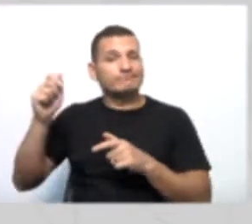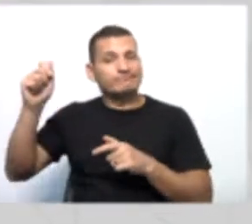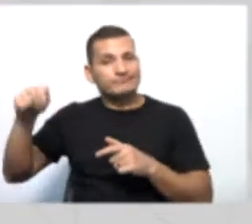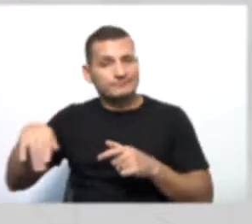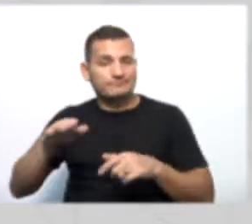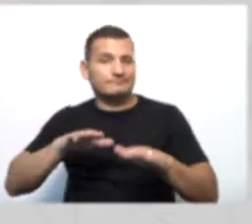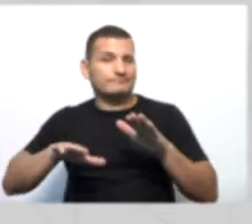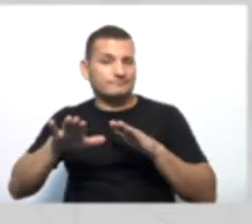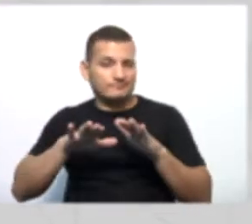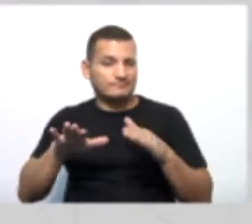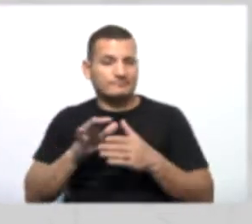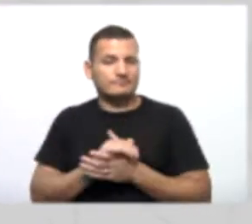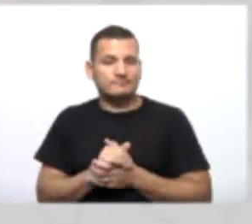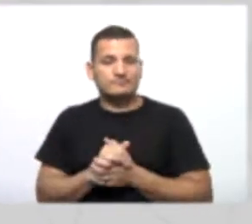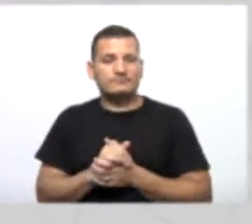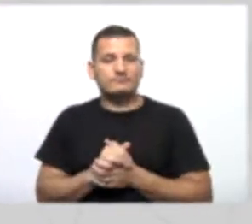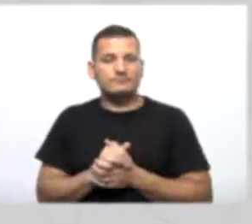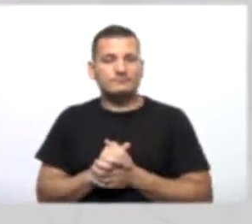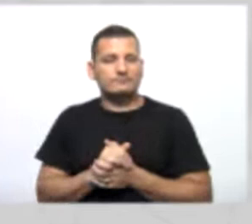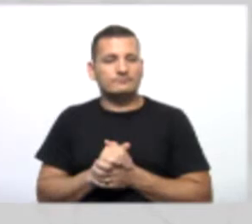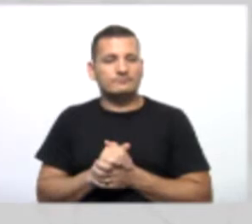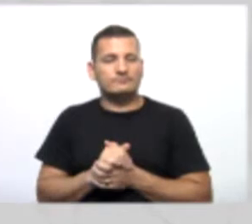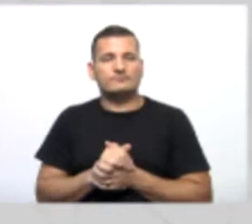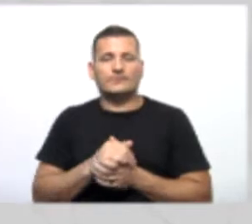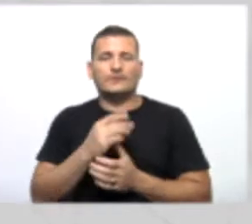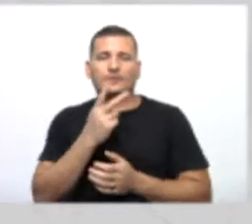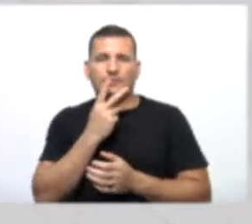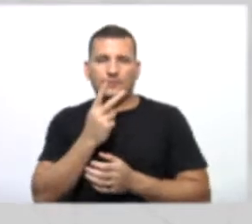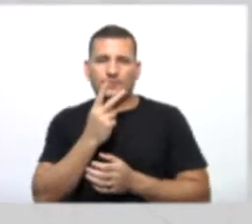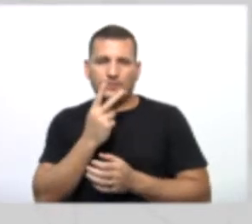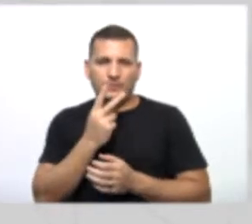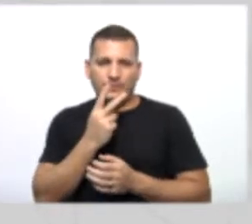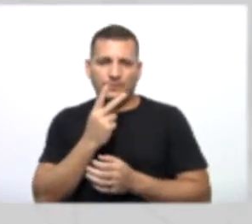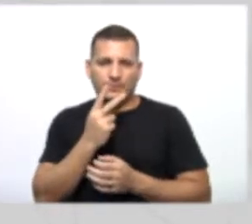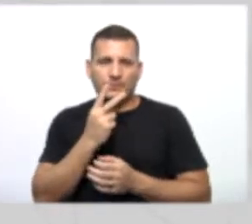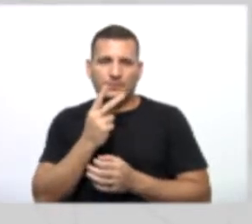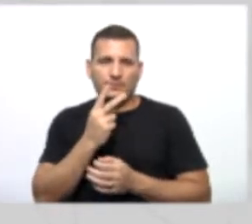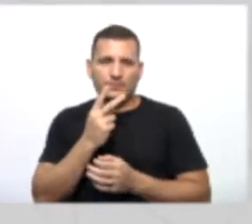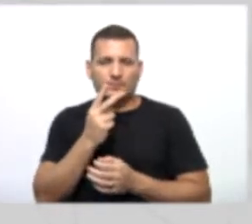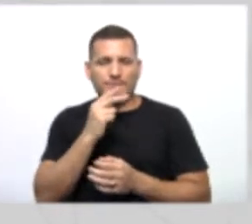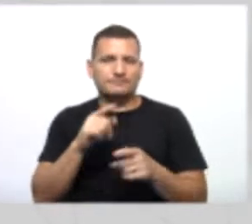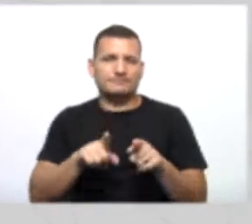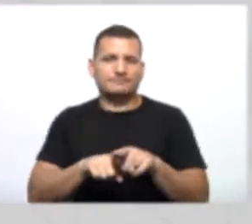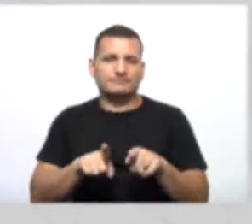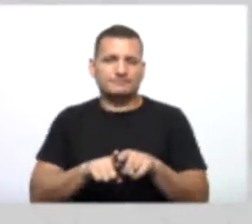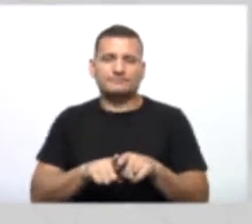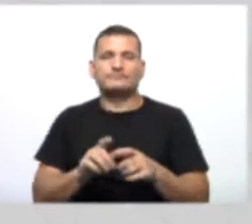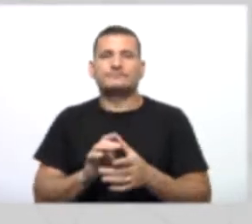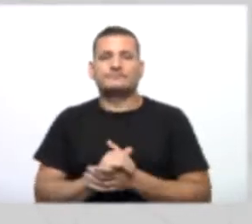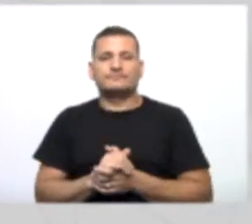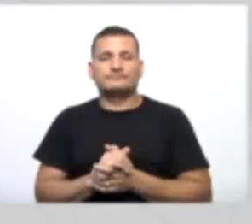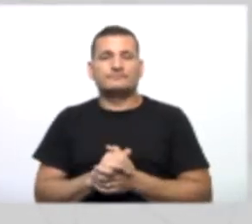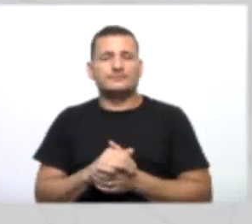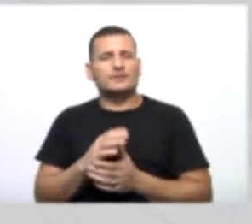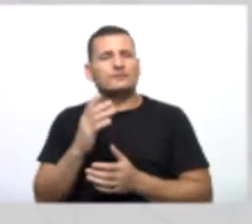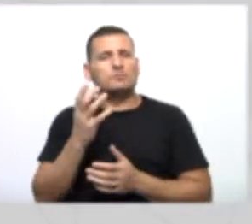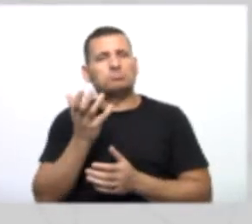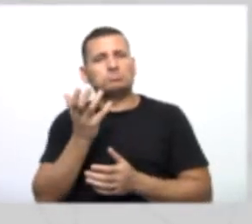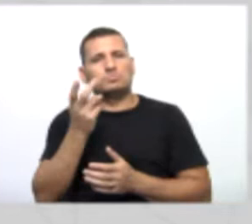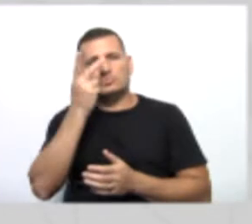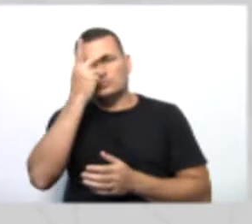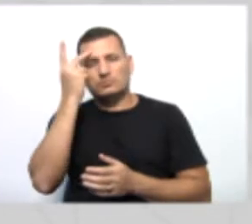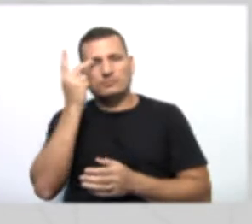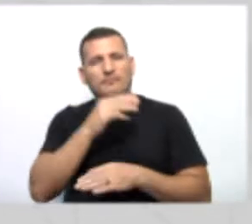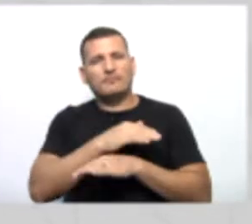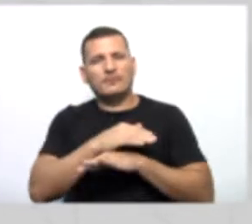em algum lugar, não é? Olha o filtro de cigarro. Eu espero que esteja acabando até isso daí, né? As pessoas estejam parando de fumar. Não fume